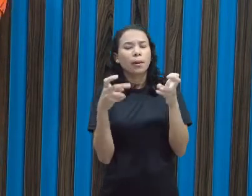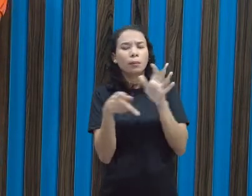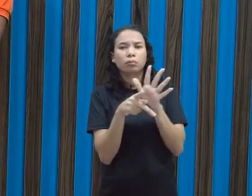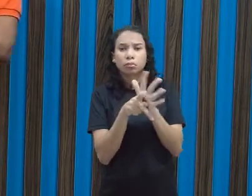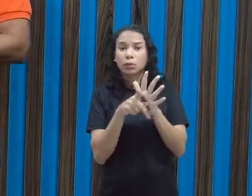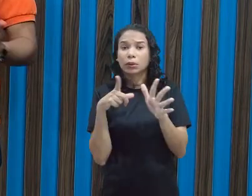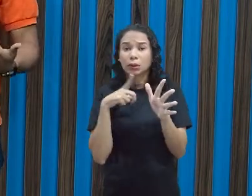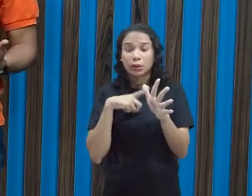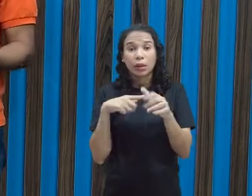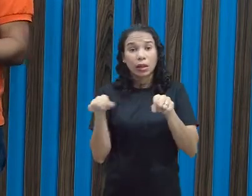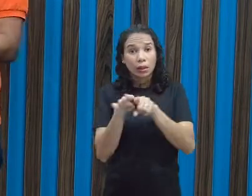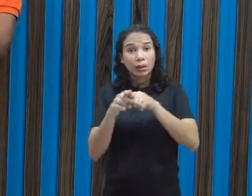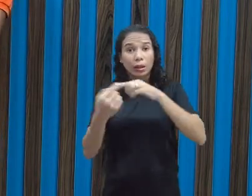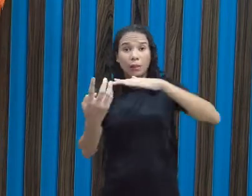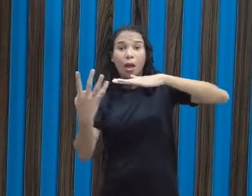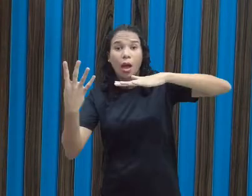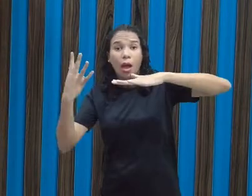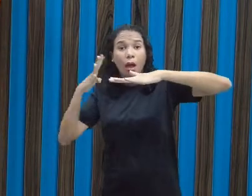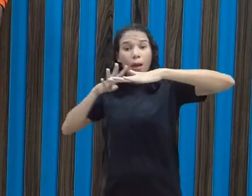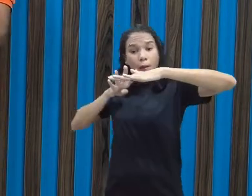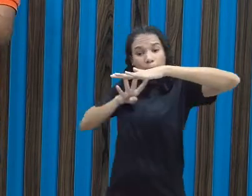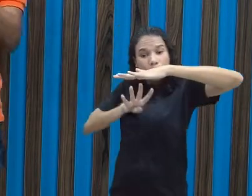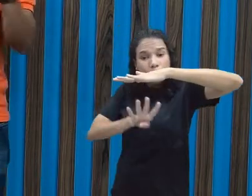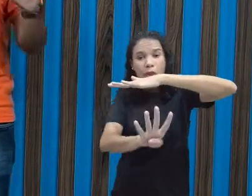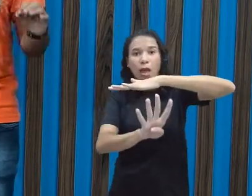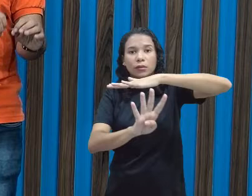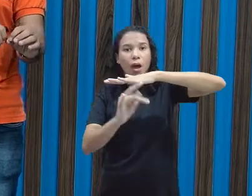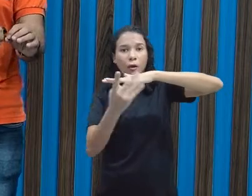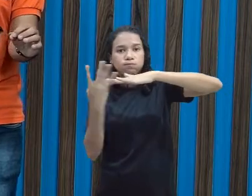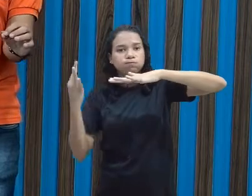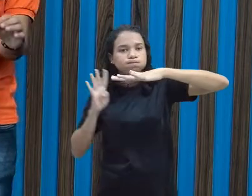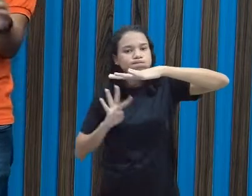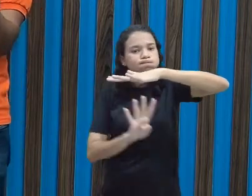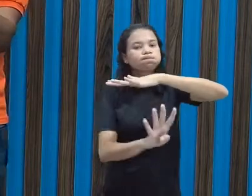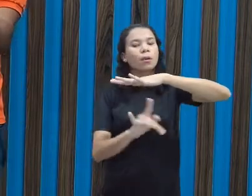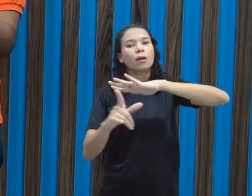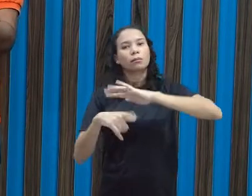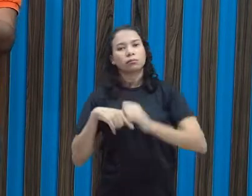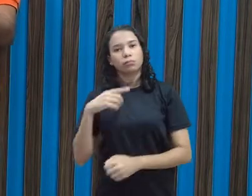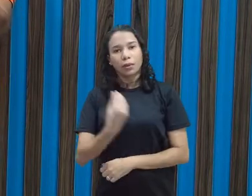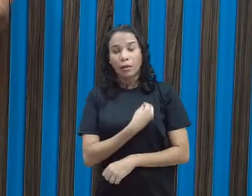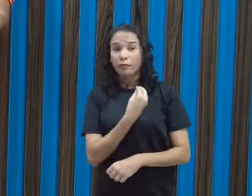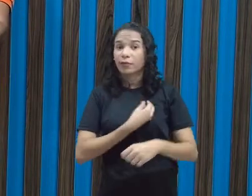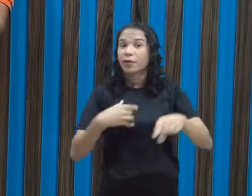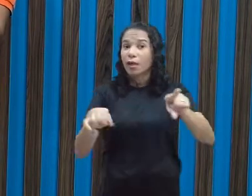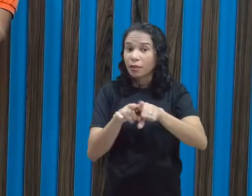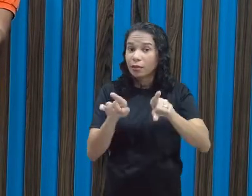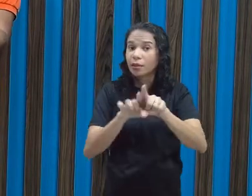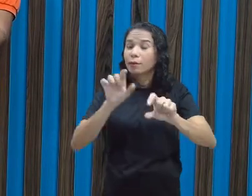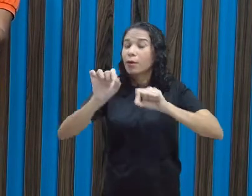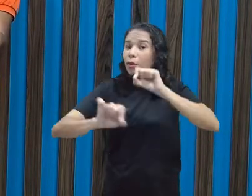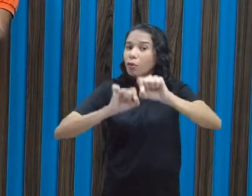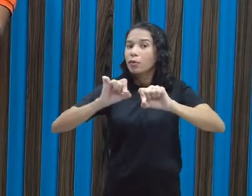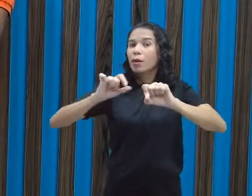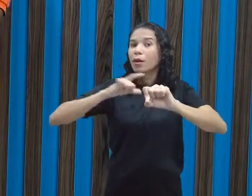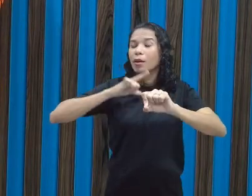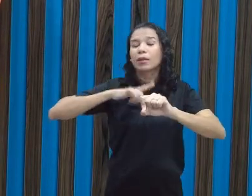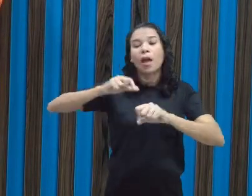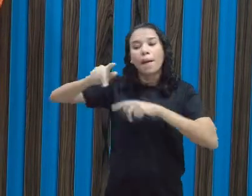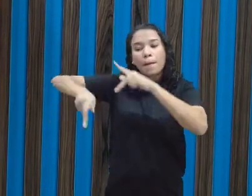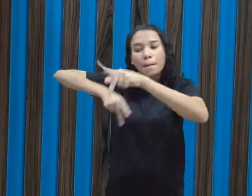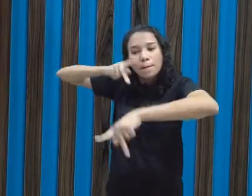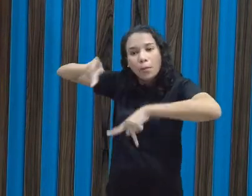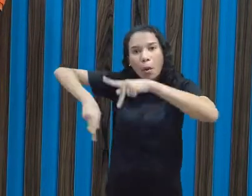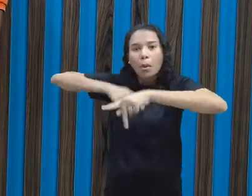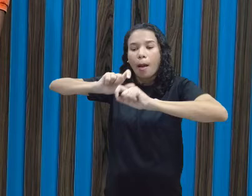as migrações, ou seja, as pessoas que vão migrar para esses lugares, vão também fazer com que aquela